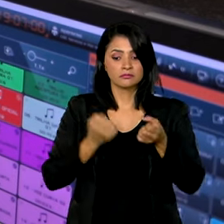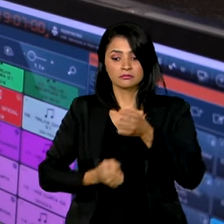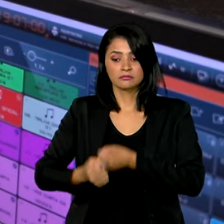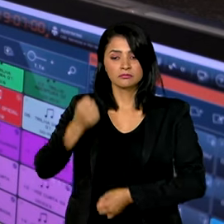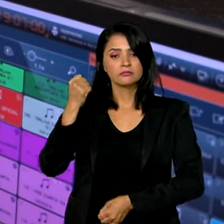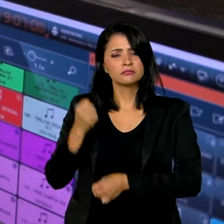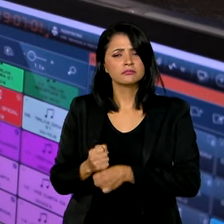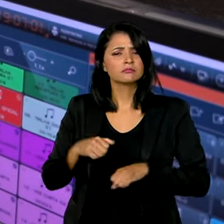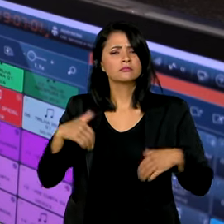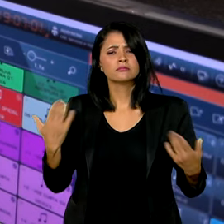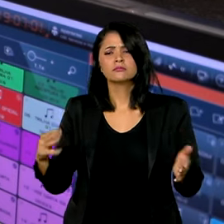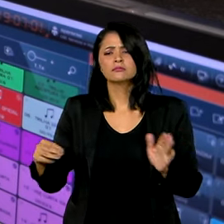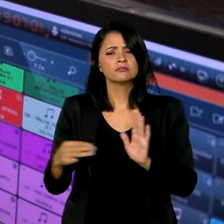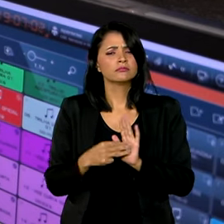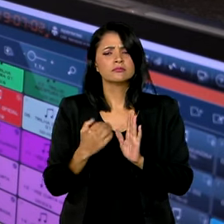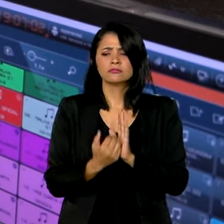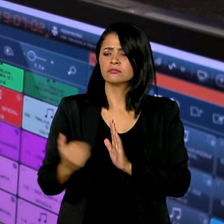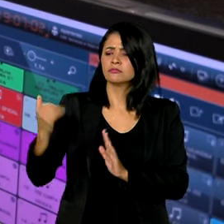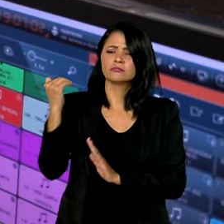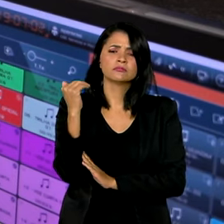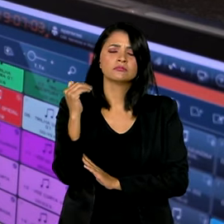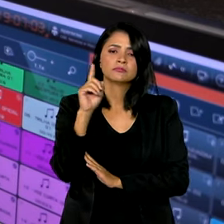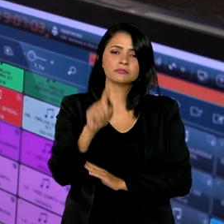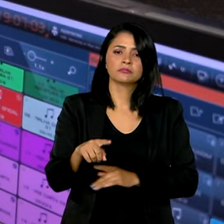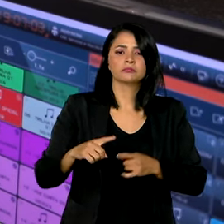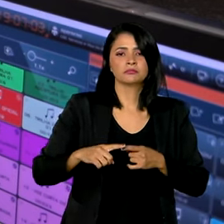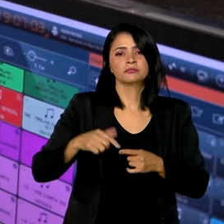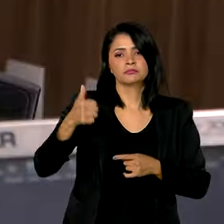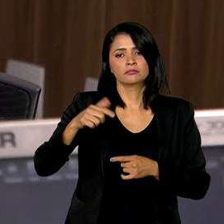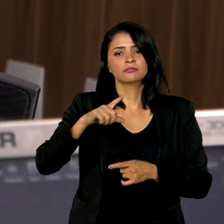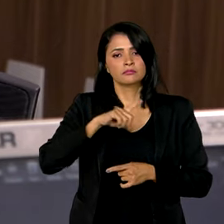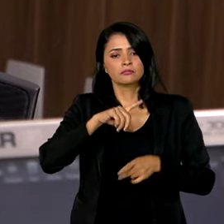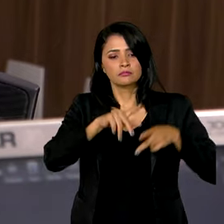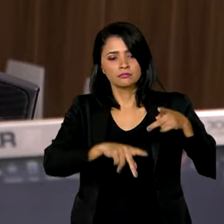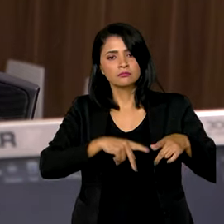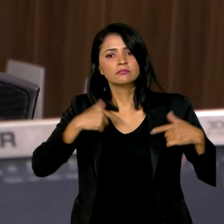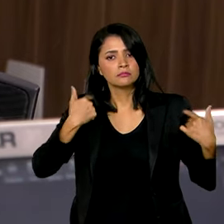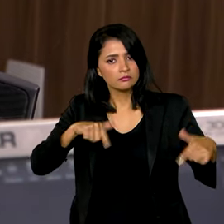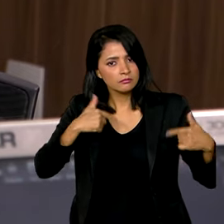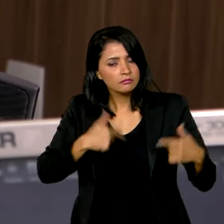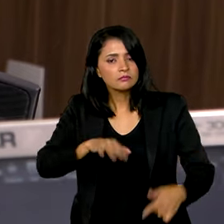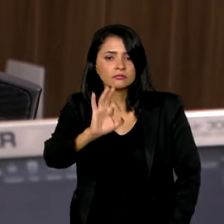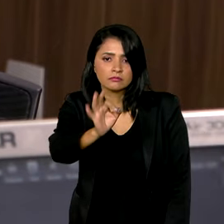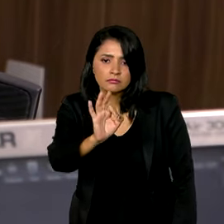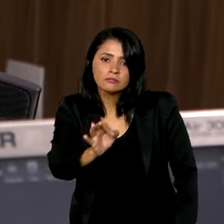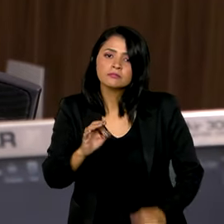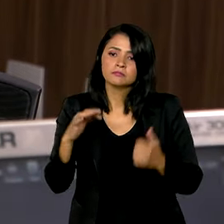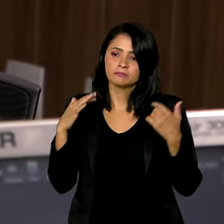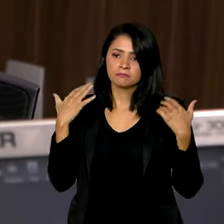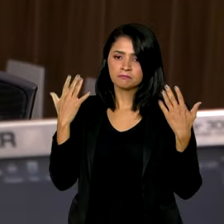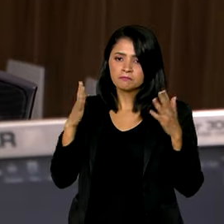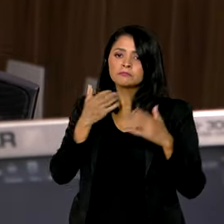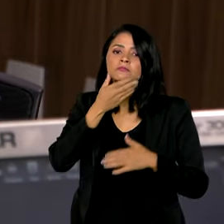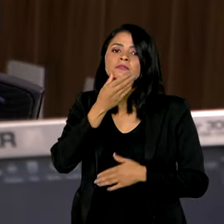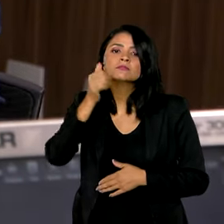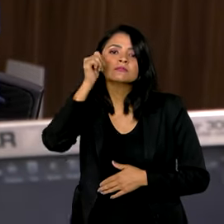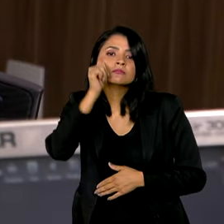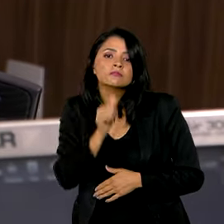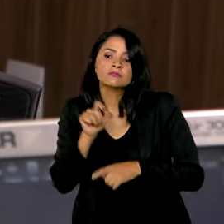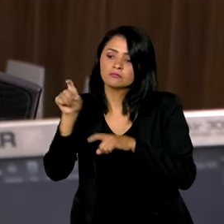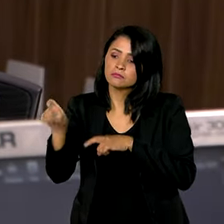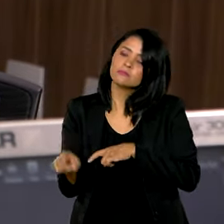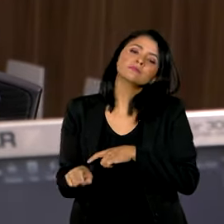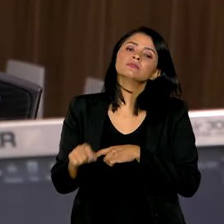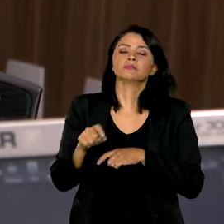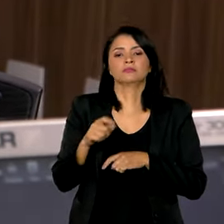passado Qual o motivo desse aumento bom primeiro que nós temos um povo trabalhador né Toda a nossa homenagem aos homens e à mulheres do campo que levantam